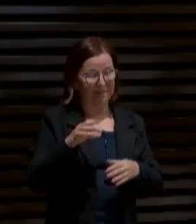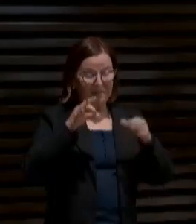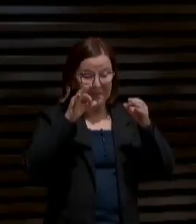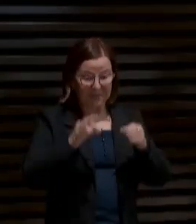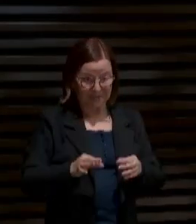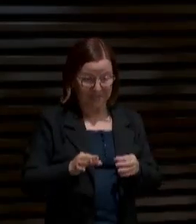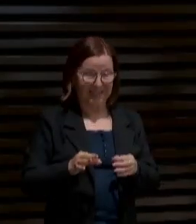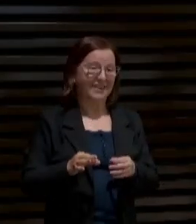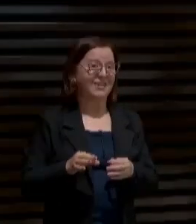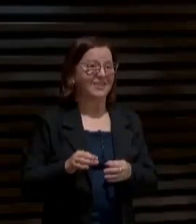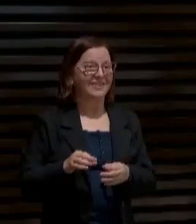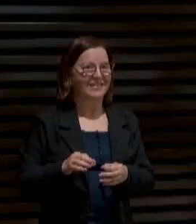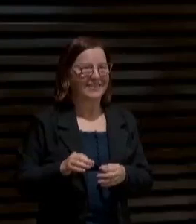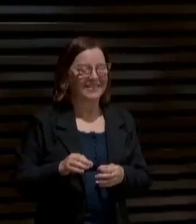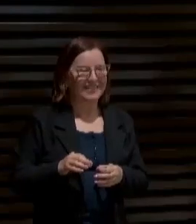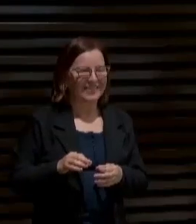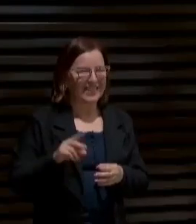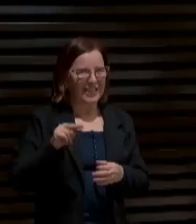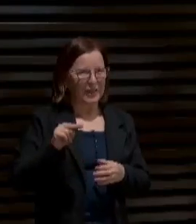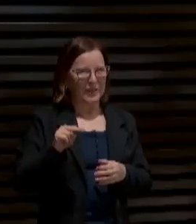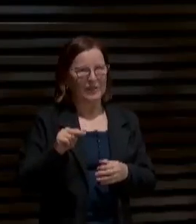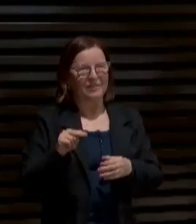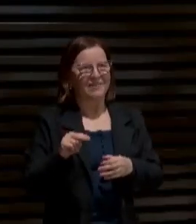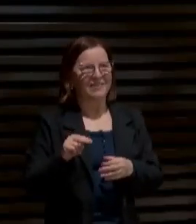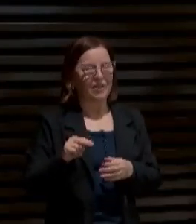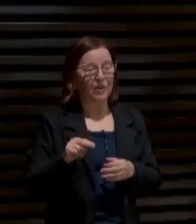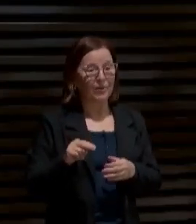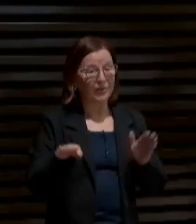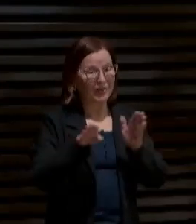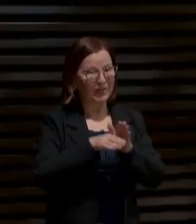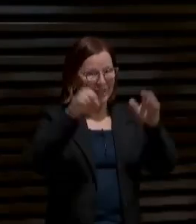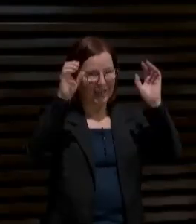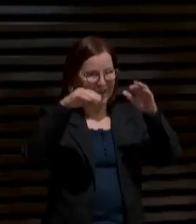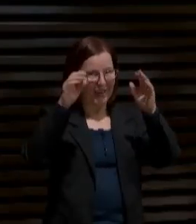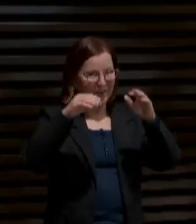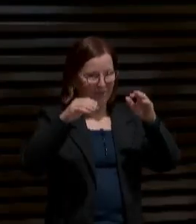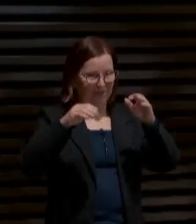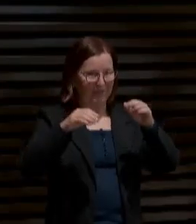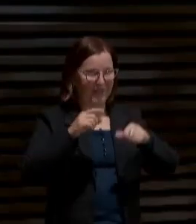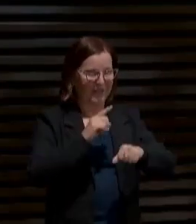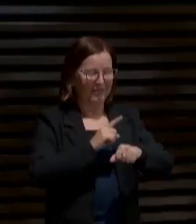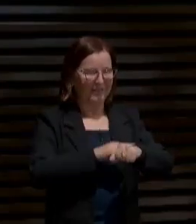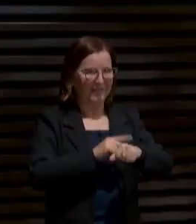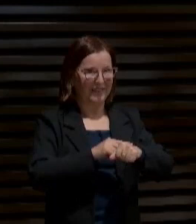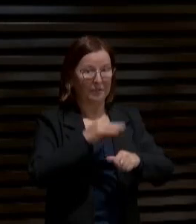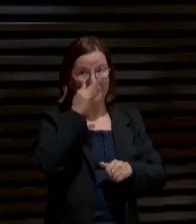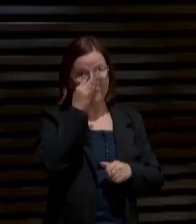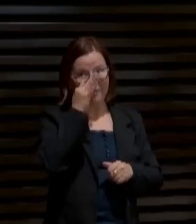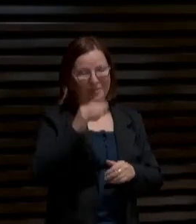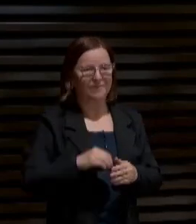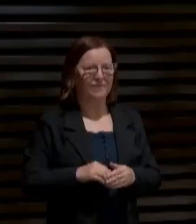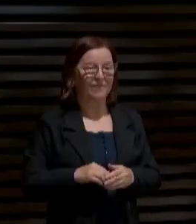primavera meu irmão nós precisamos conhecer o senhor e é pela palavra que nós vamos conhecer o senhor